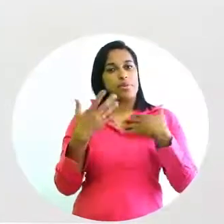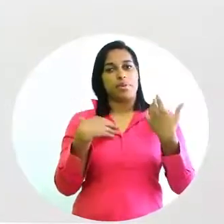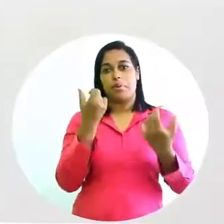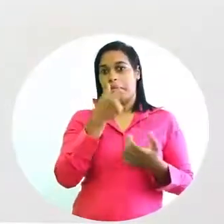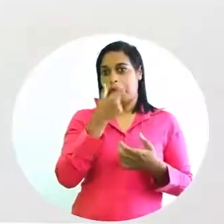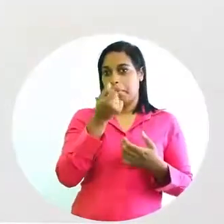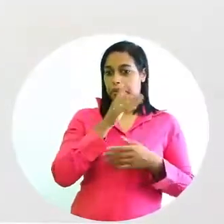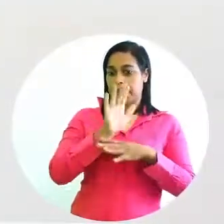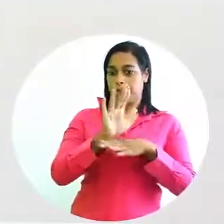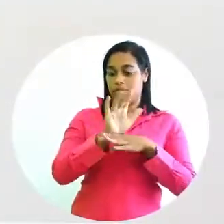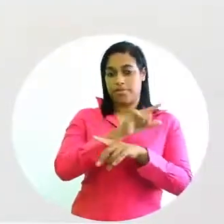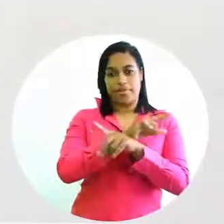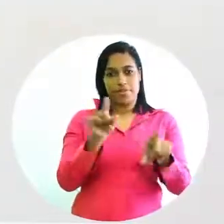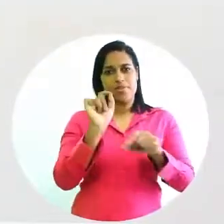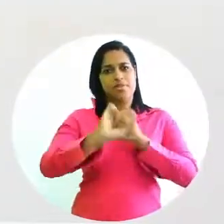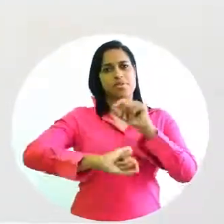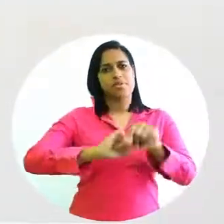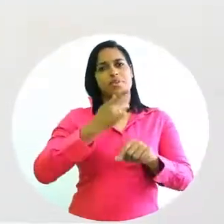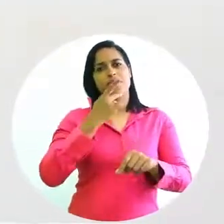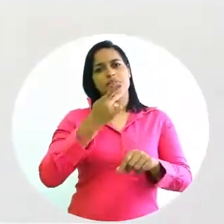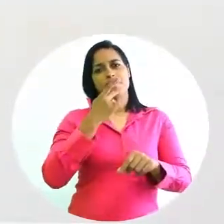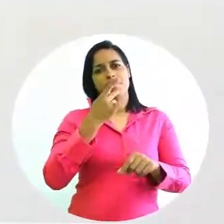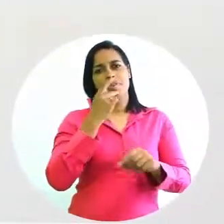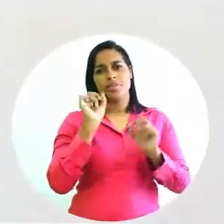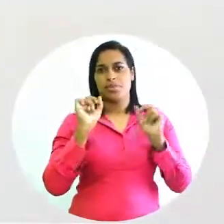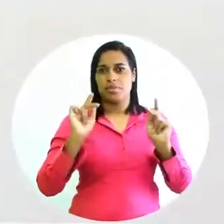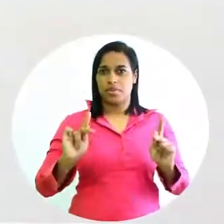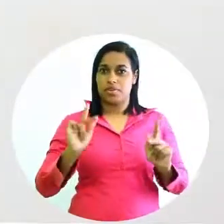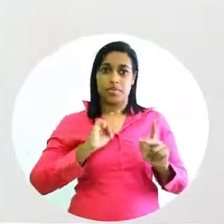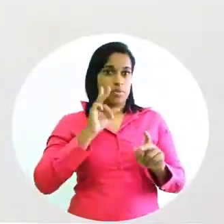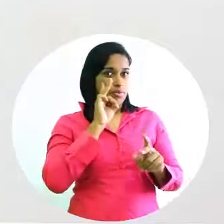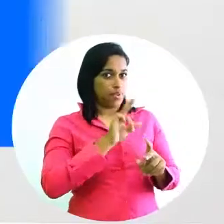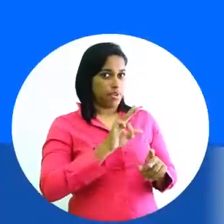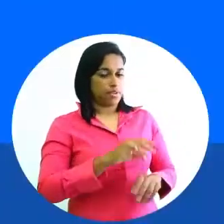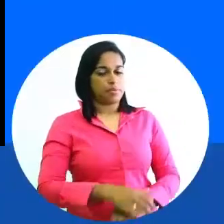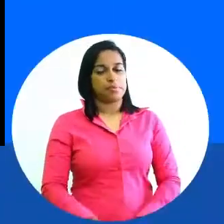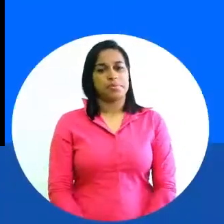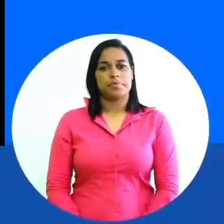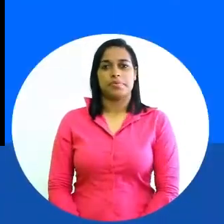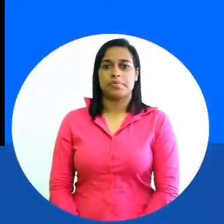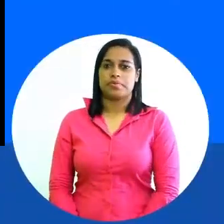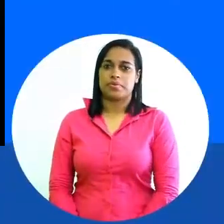para mostrar a você do que nós estamos falando. Vamos assistir?